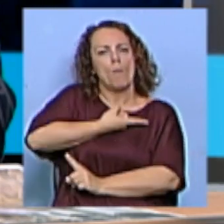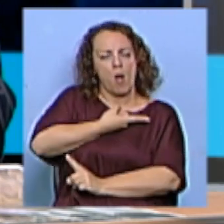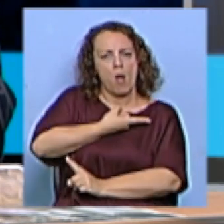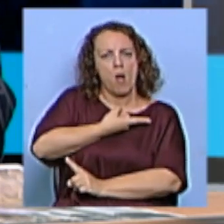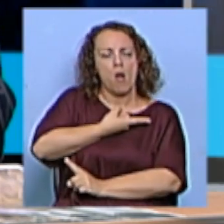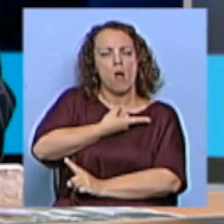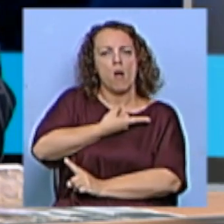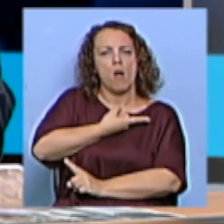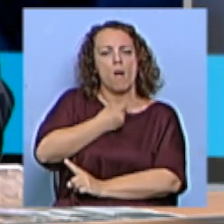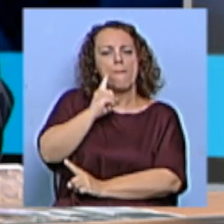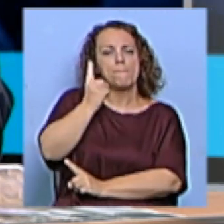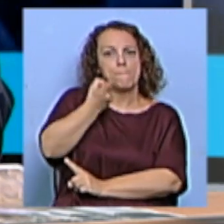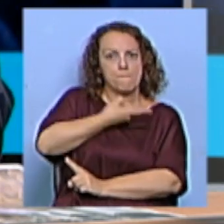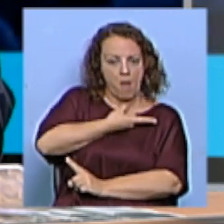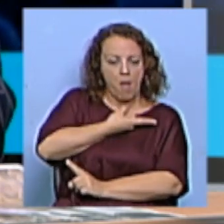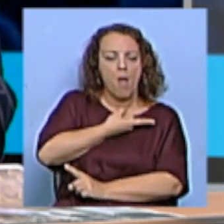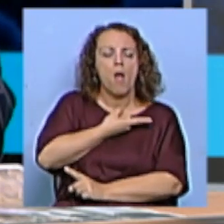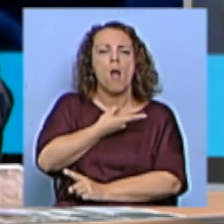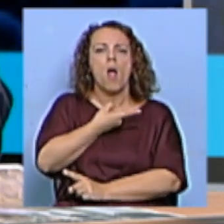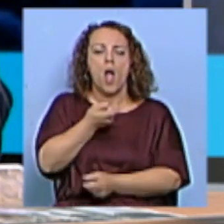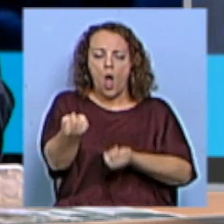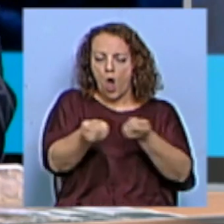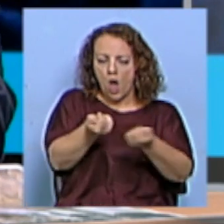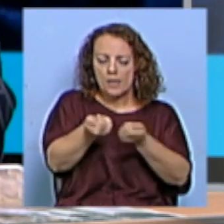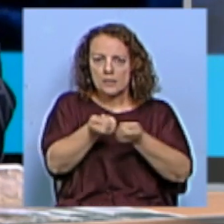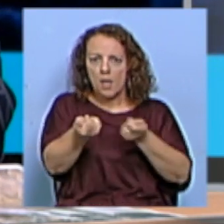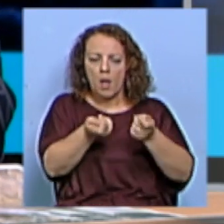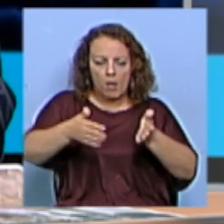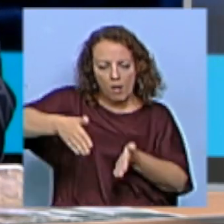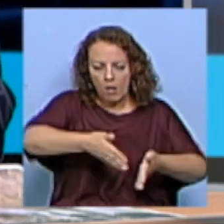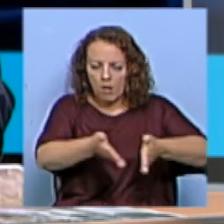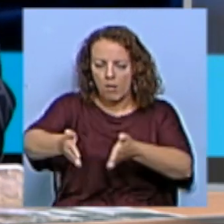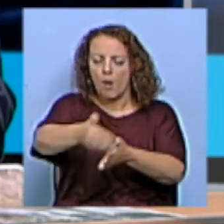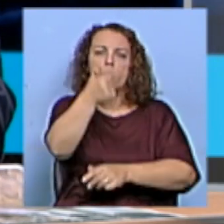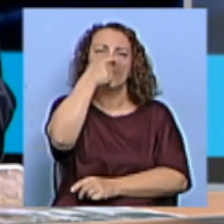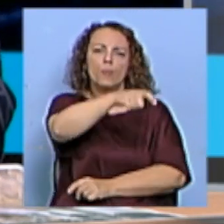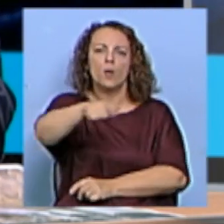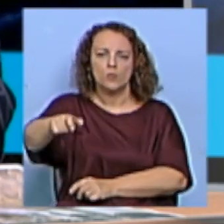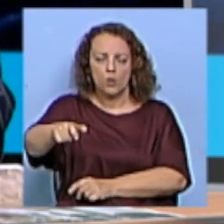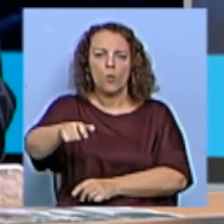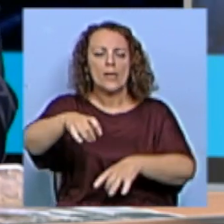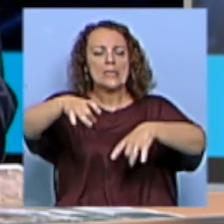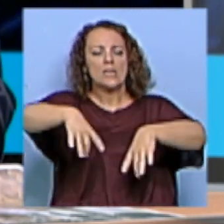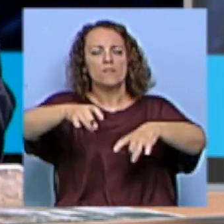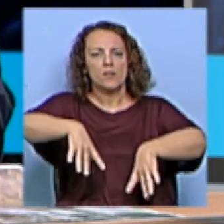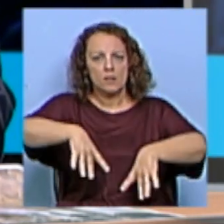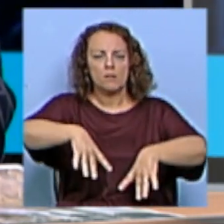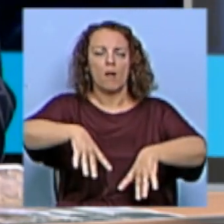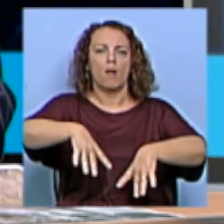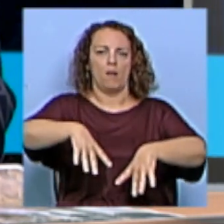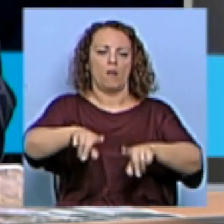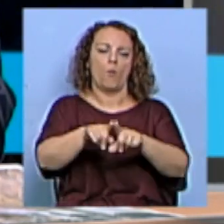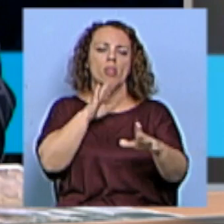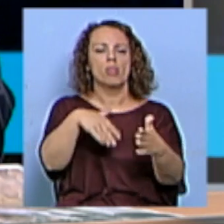organizar a mobilização das pessoas, os circuitos, por forma a garantir que haja um espaçamento entre